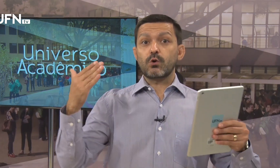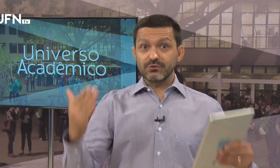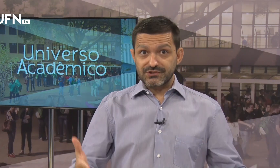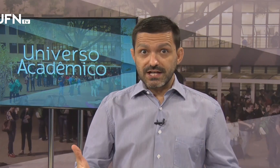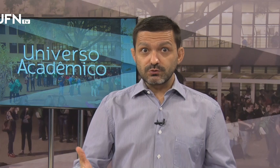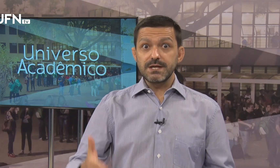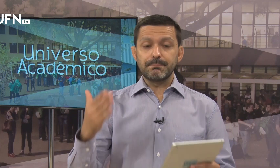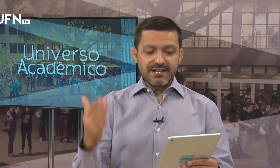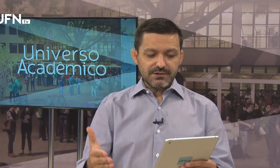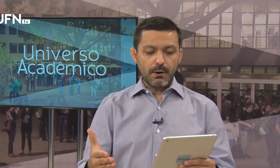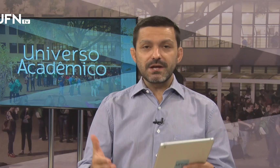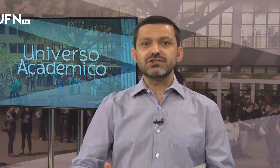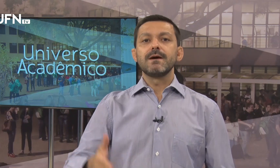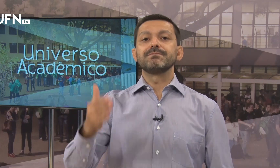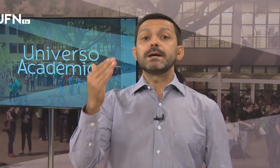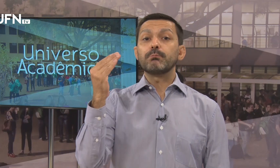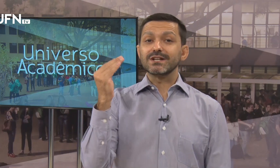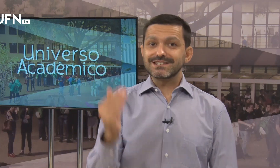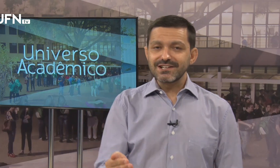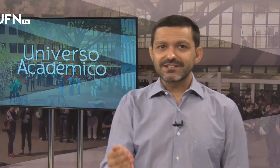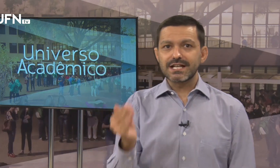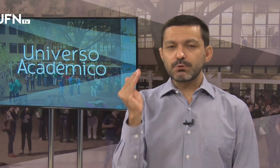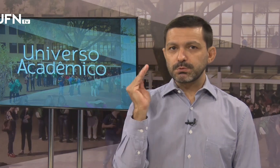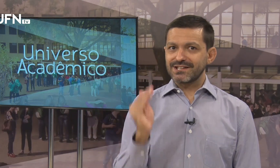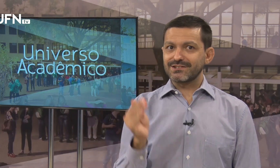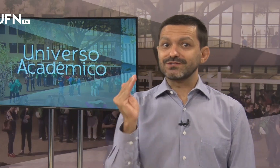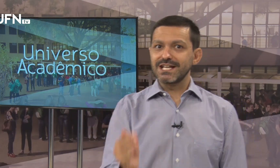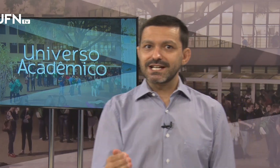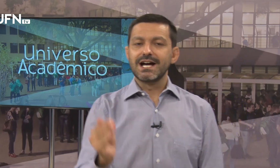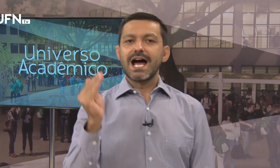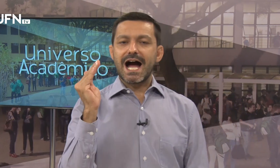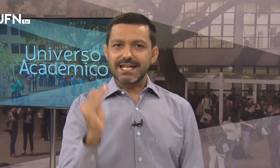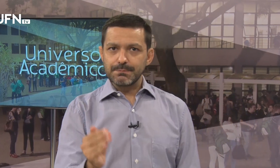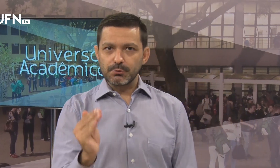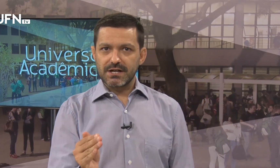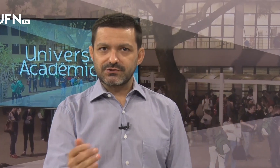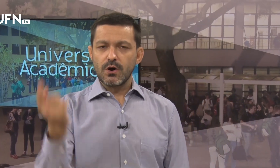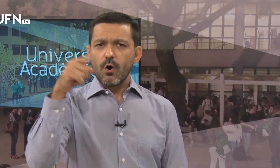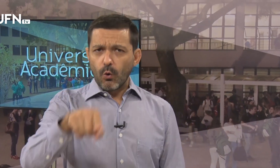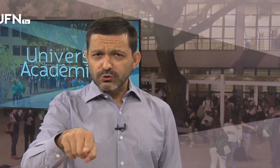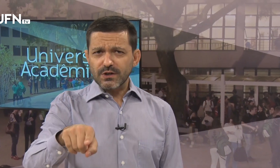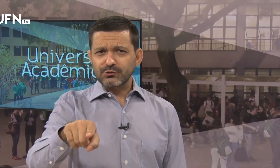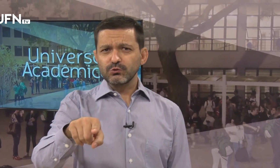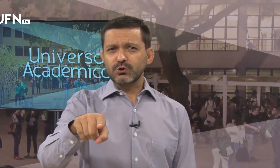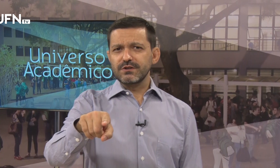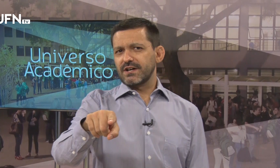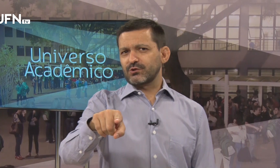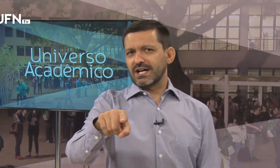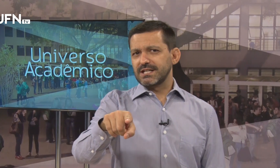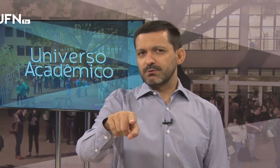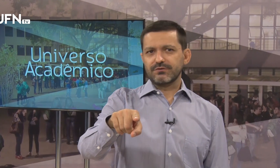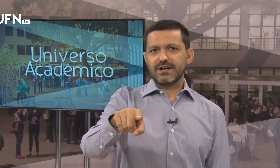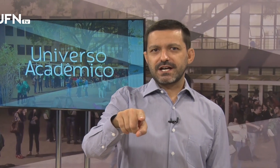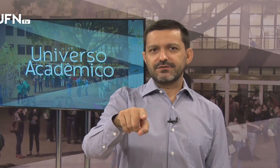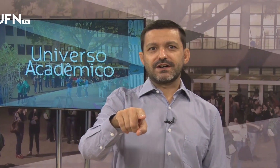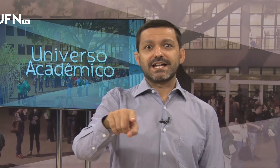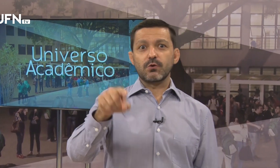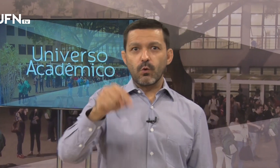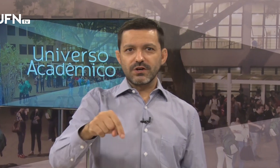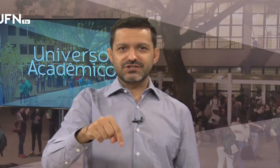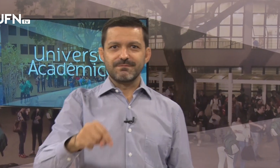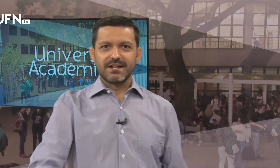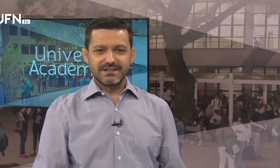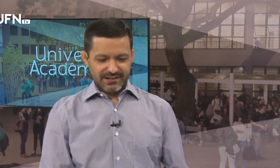de preconceito e principalmente da importância da população negra aqui para o Brasil. Outro assunto que o Universo Acadêmico vai